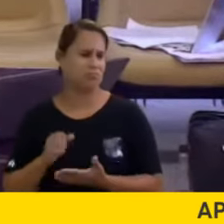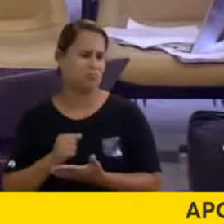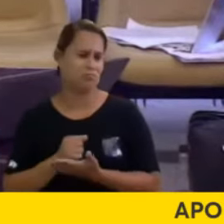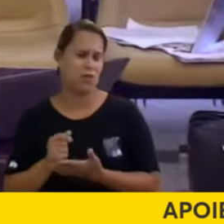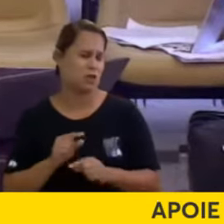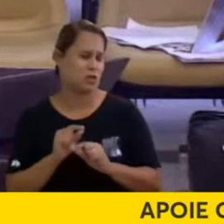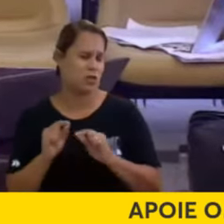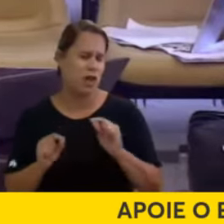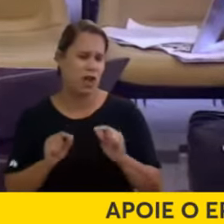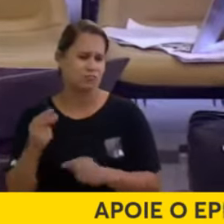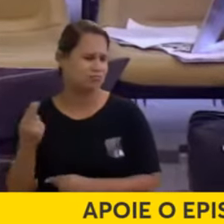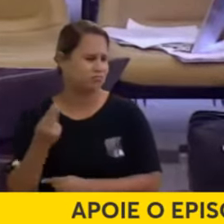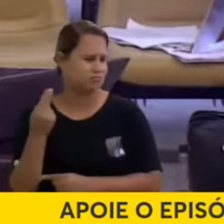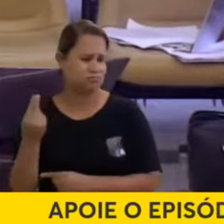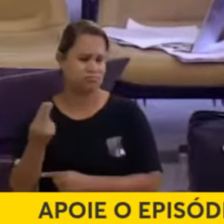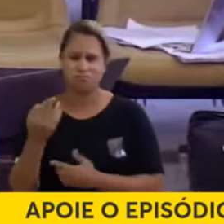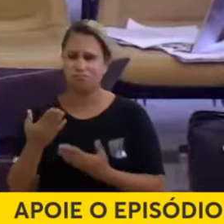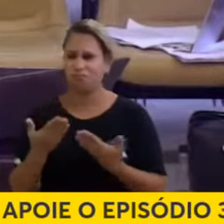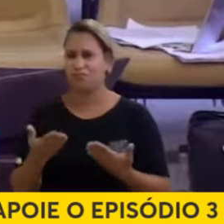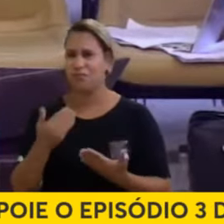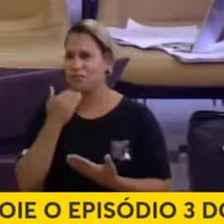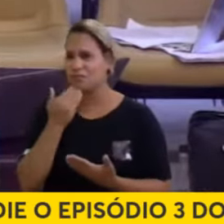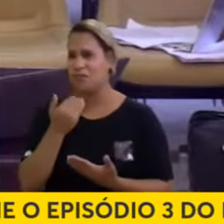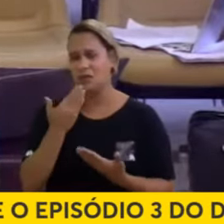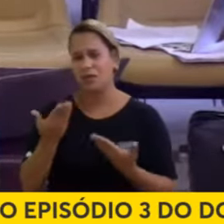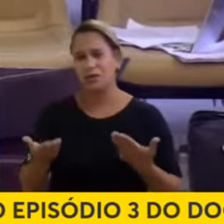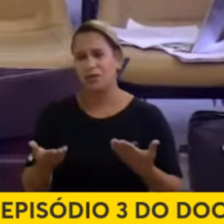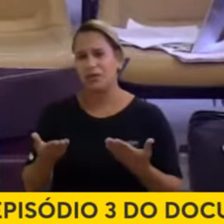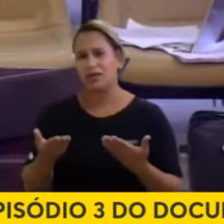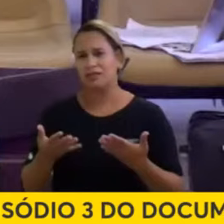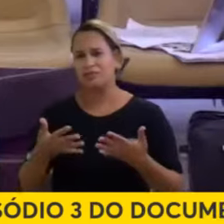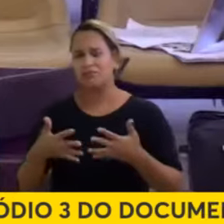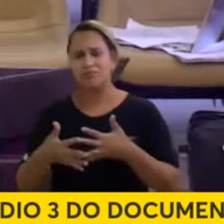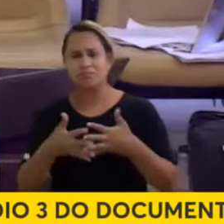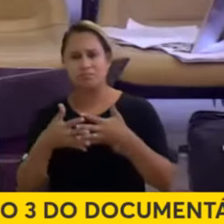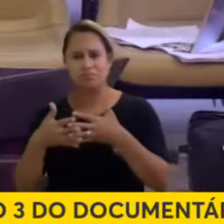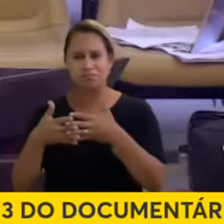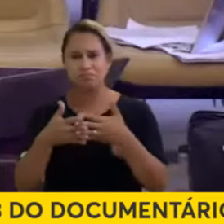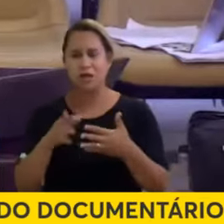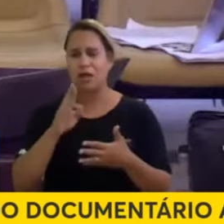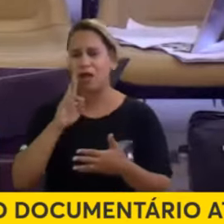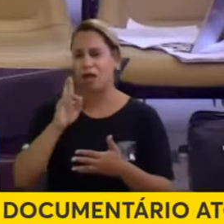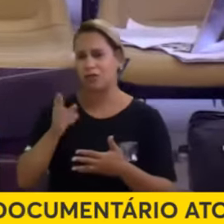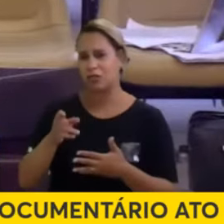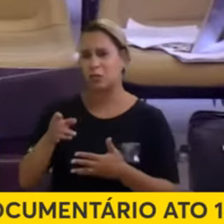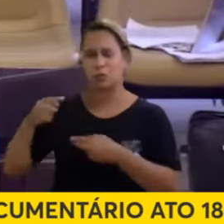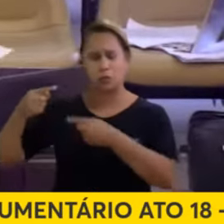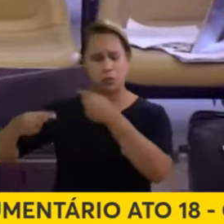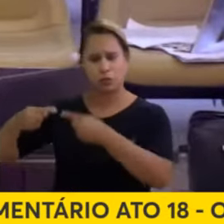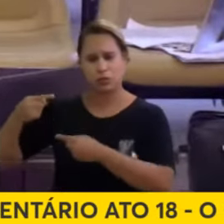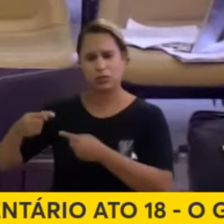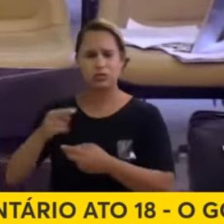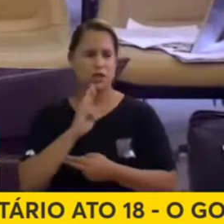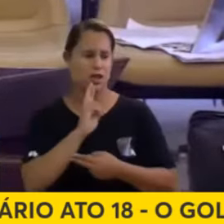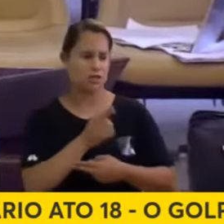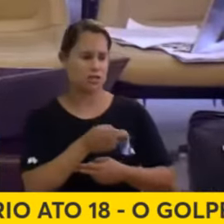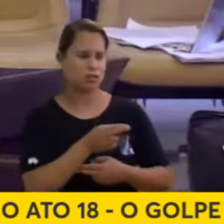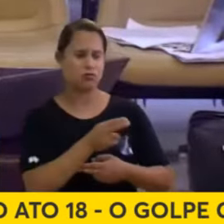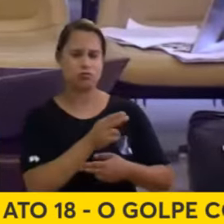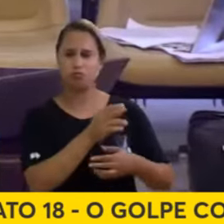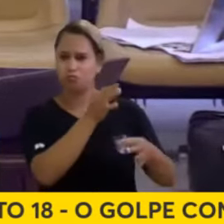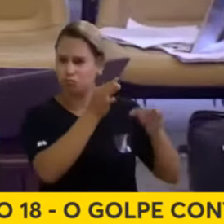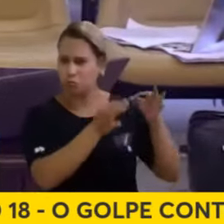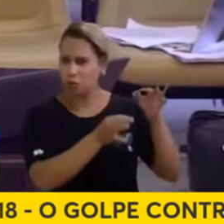dizendo e há um uma discrepância entre as razões políticas e as razões jurídicas Mas vamos agora deixando de